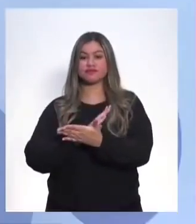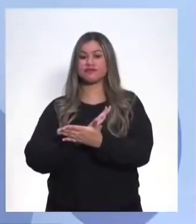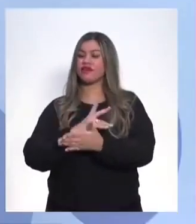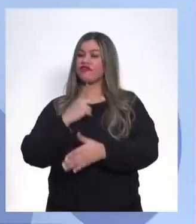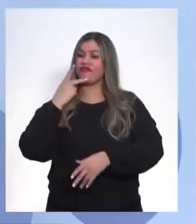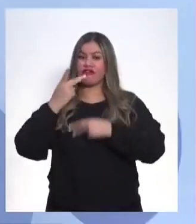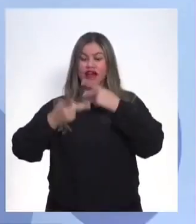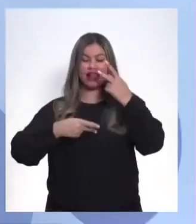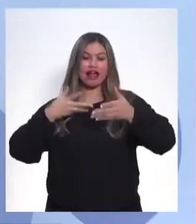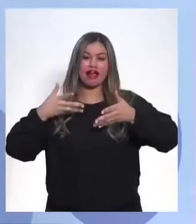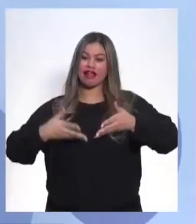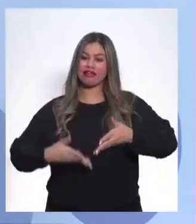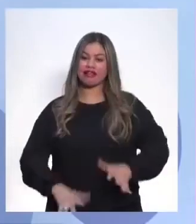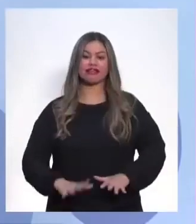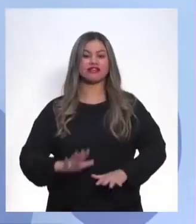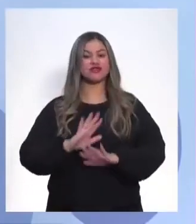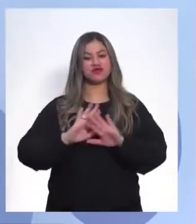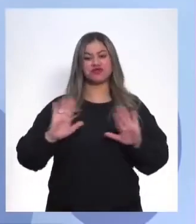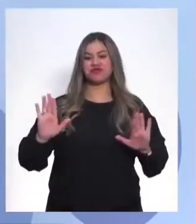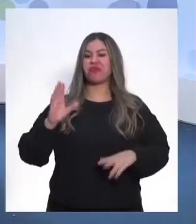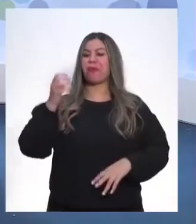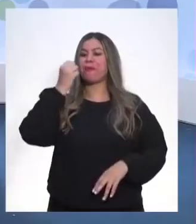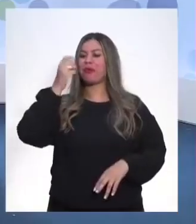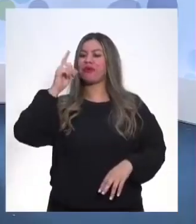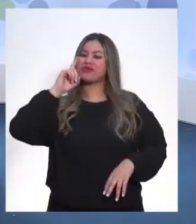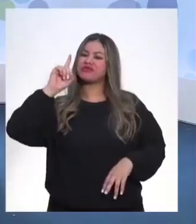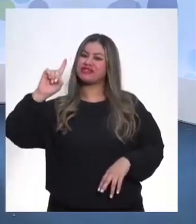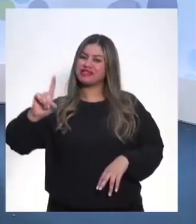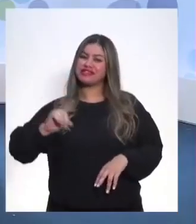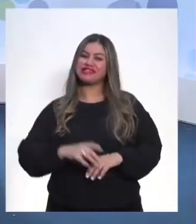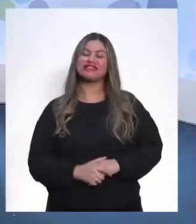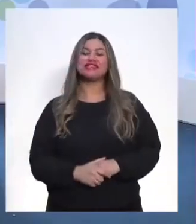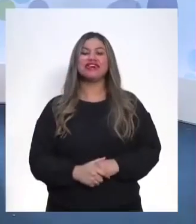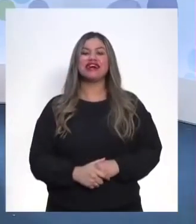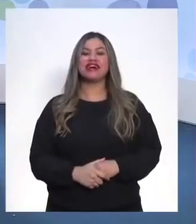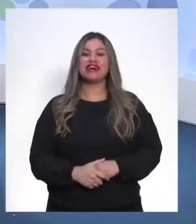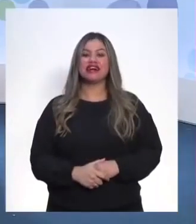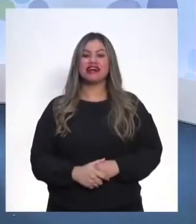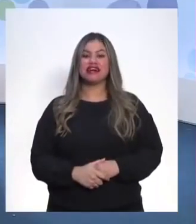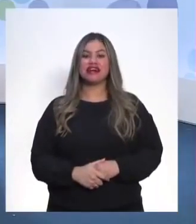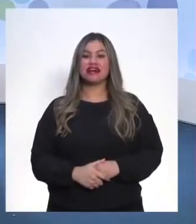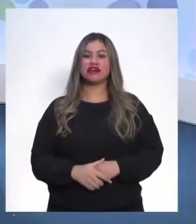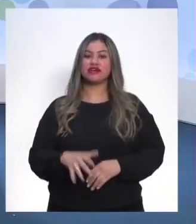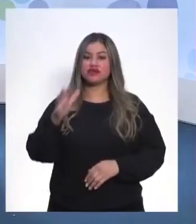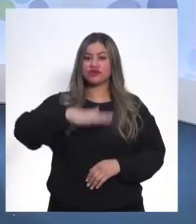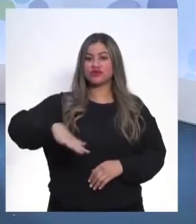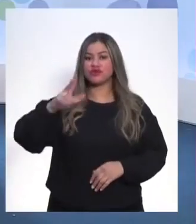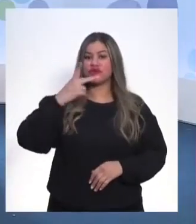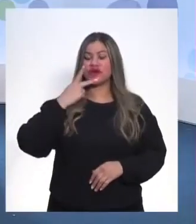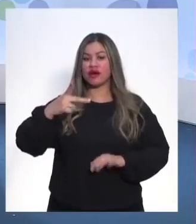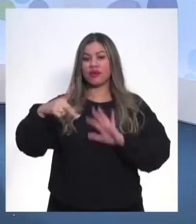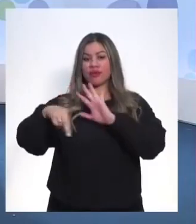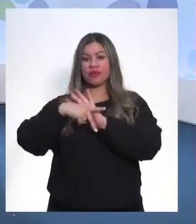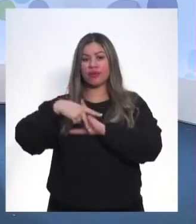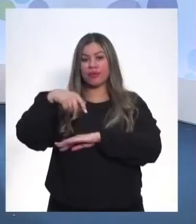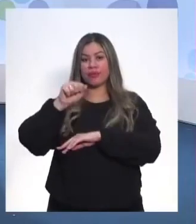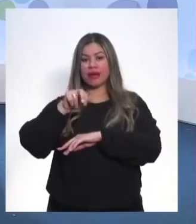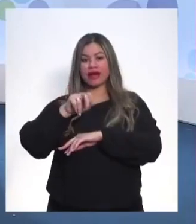onde só são, citam de né? onde são, dão bom dia aqui, interior de São Paulo. Outros falam que são do Paraná.